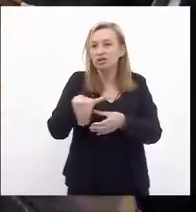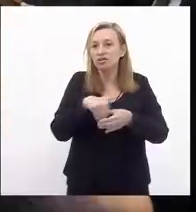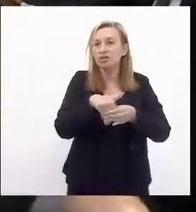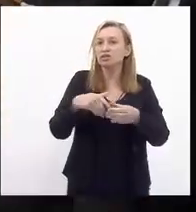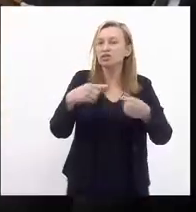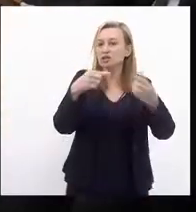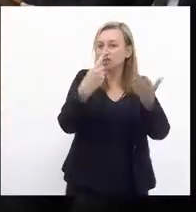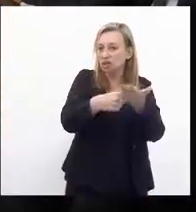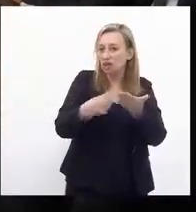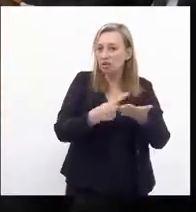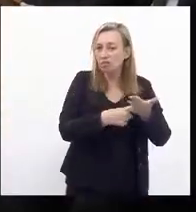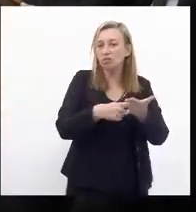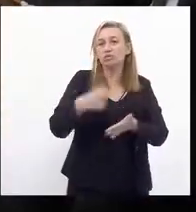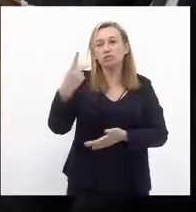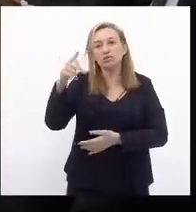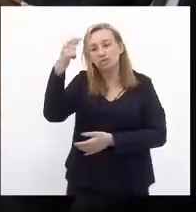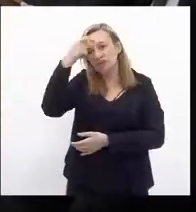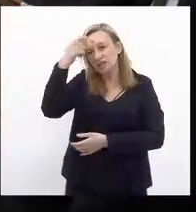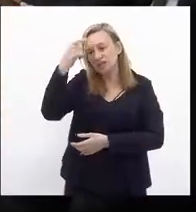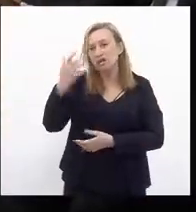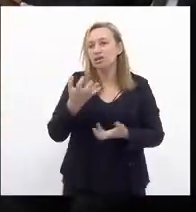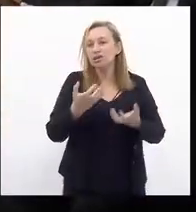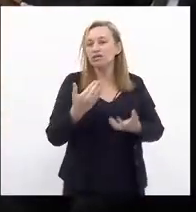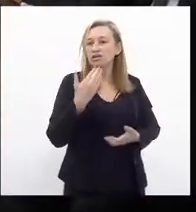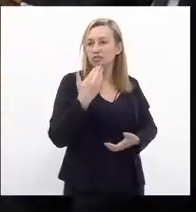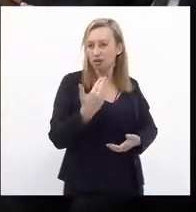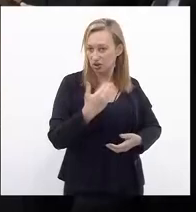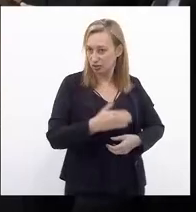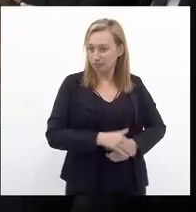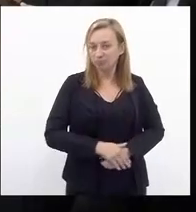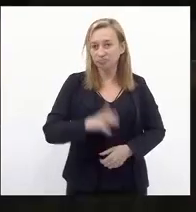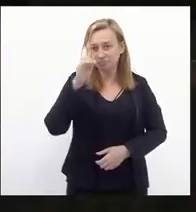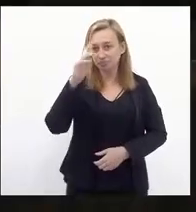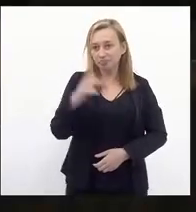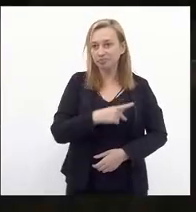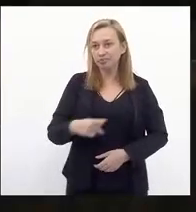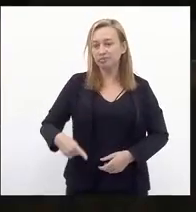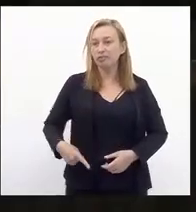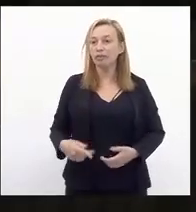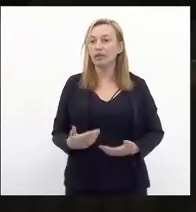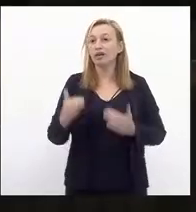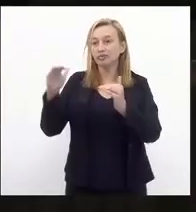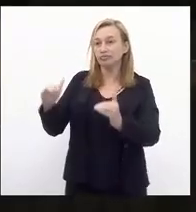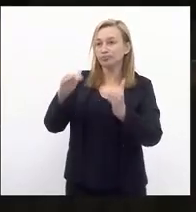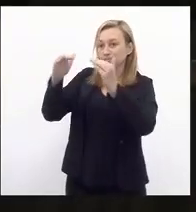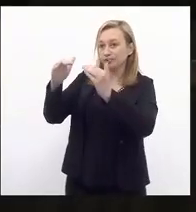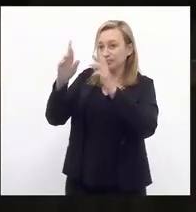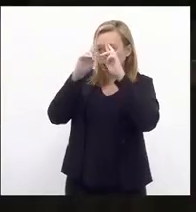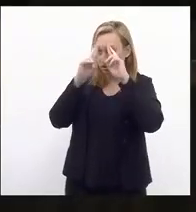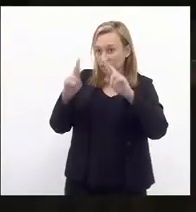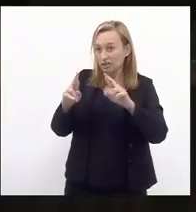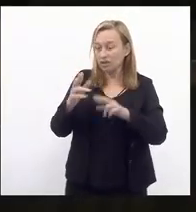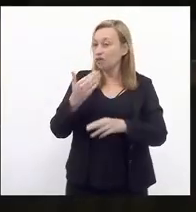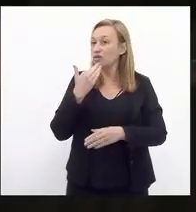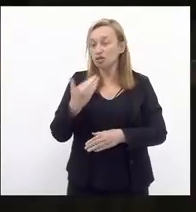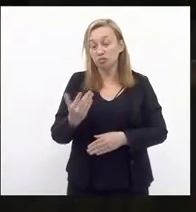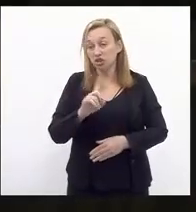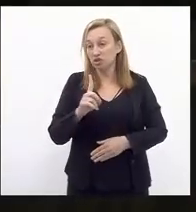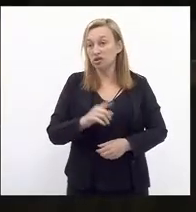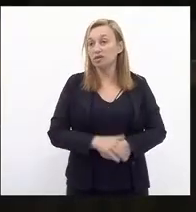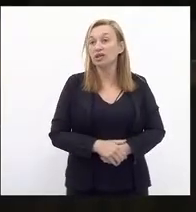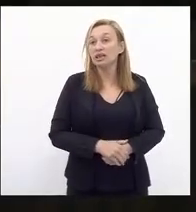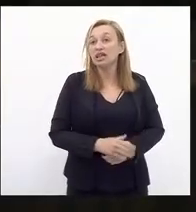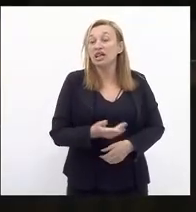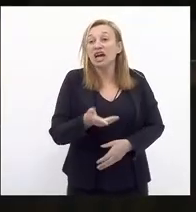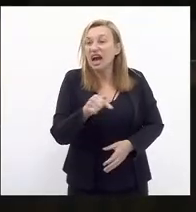de acordo com a sua cabeça eu queria fazer essa pelo presente você nessa com todo respeito e fêmea não fez apelo prenderam